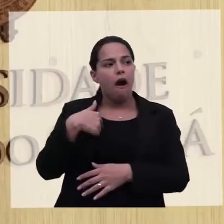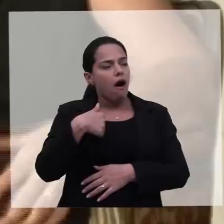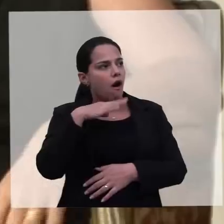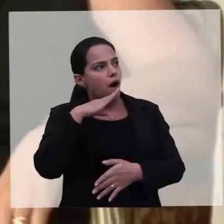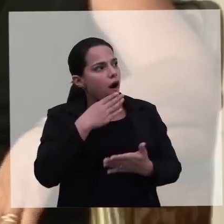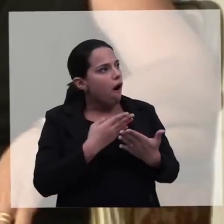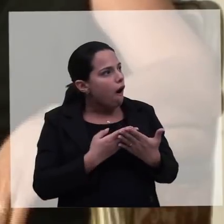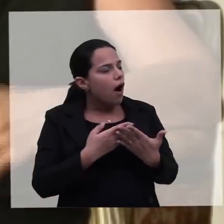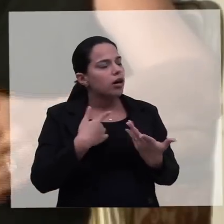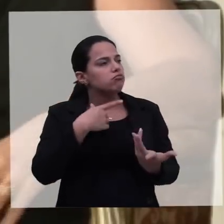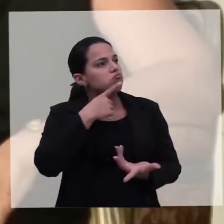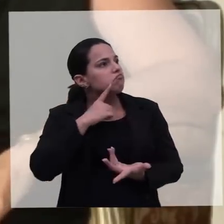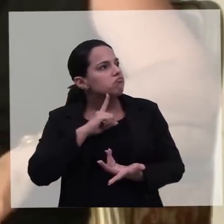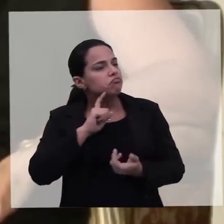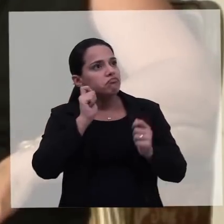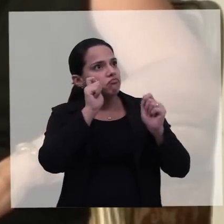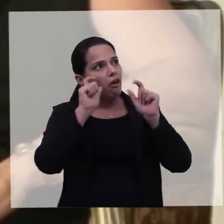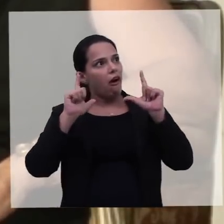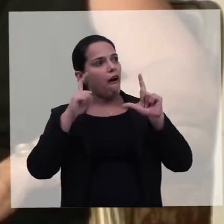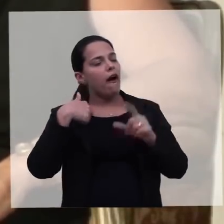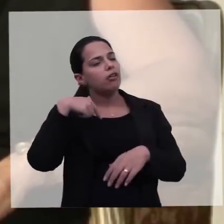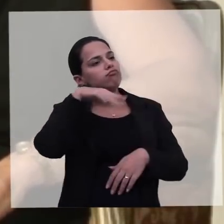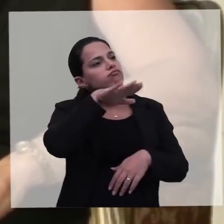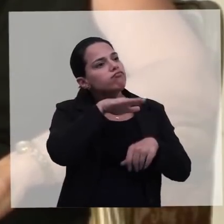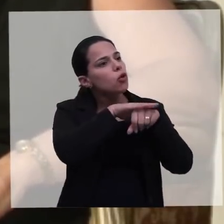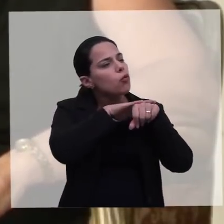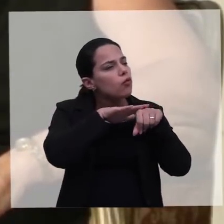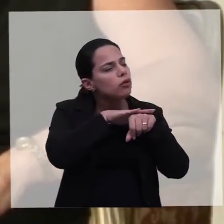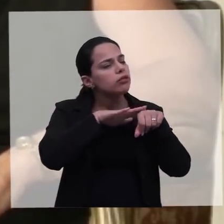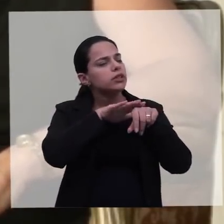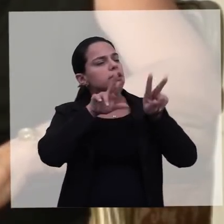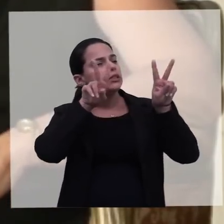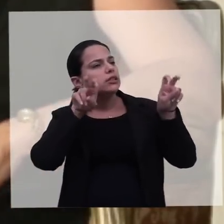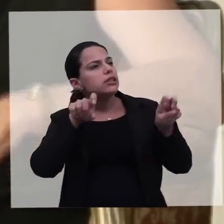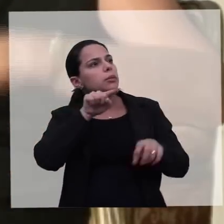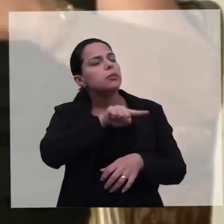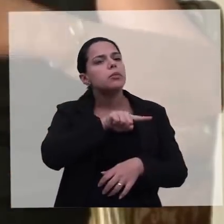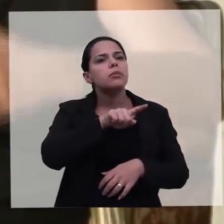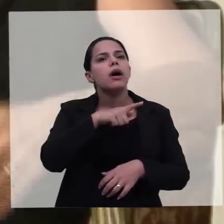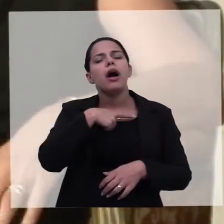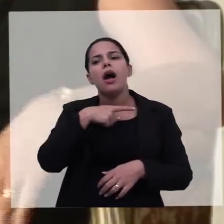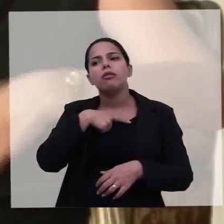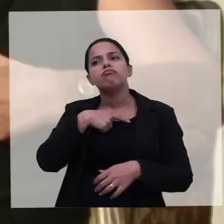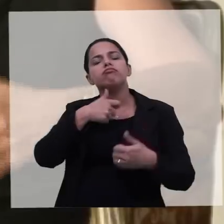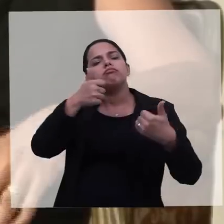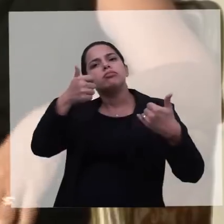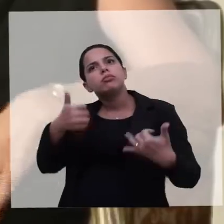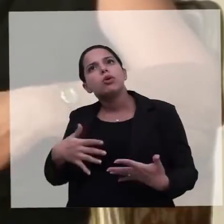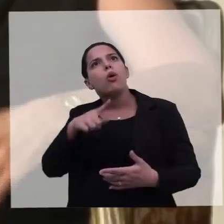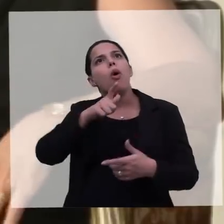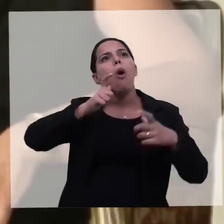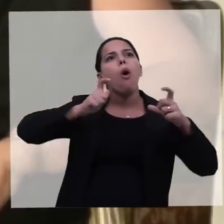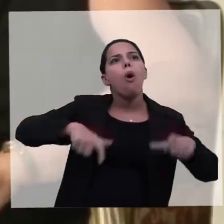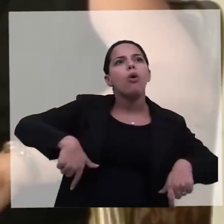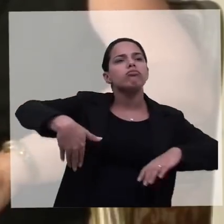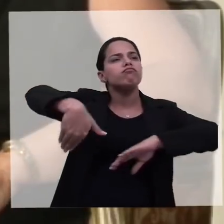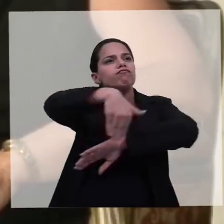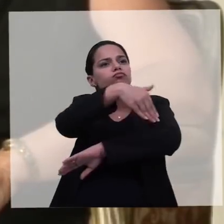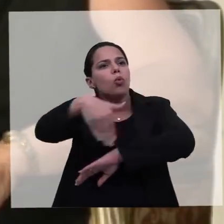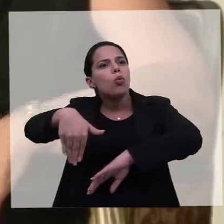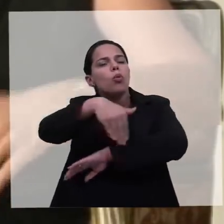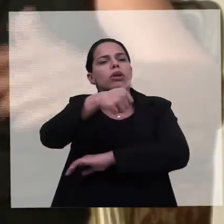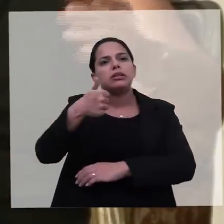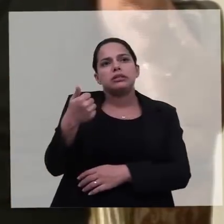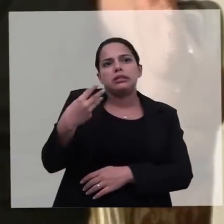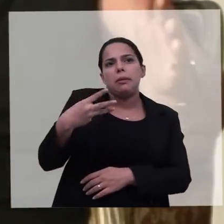aquilo me chamou a atenção. Aí eu fui conversar com ele, né? E aí ele disse onde ficava, na 13 de maio e tudo.